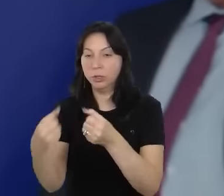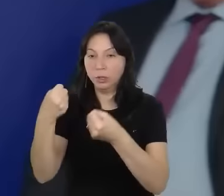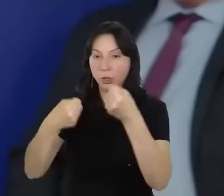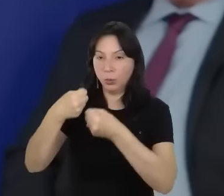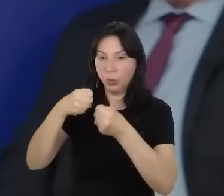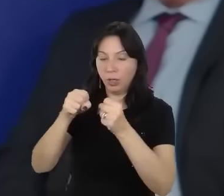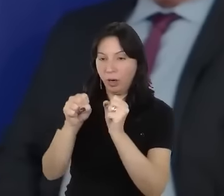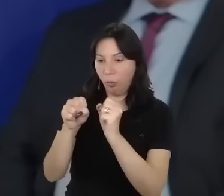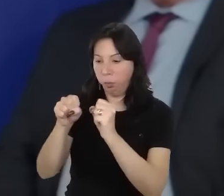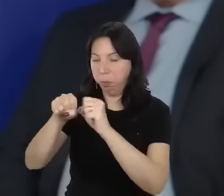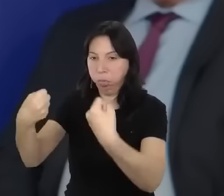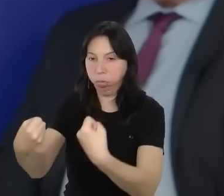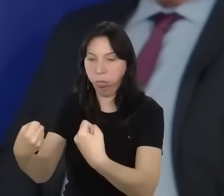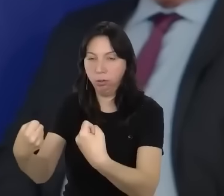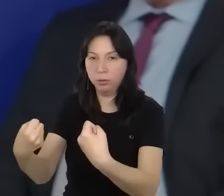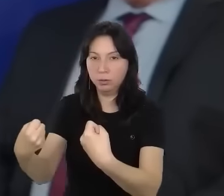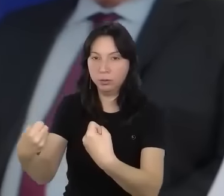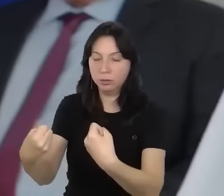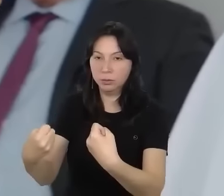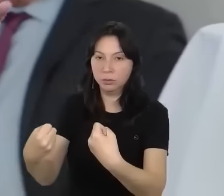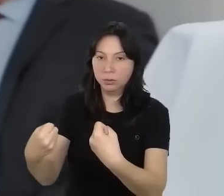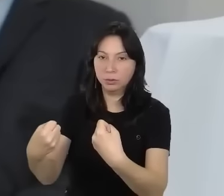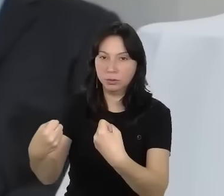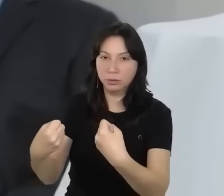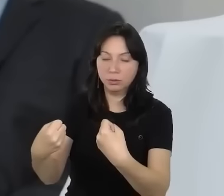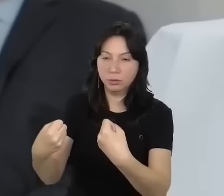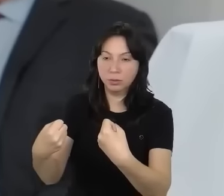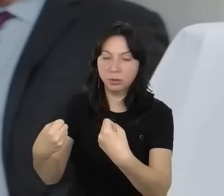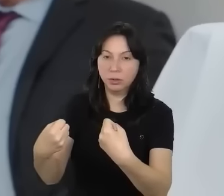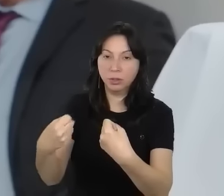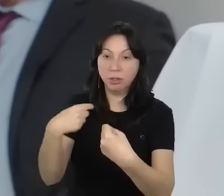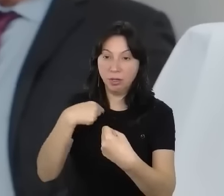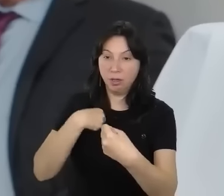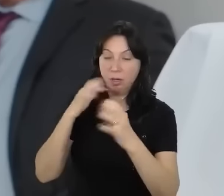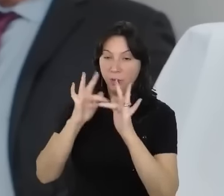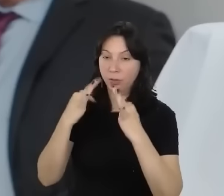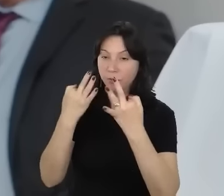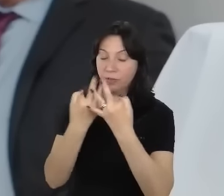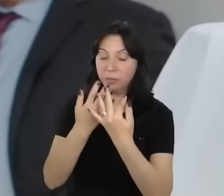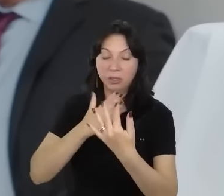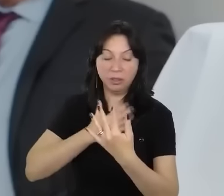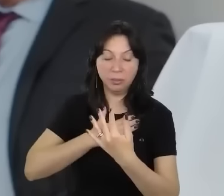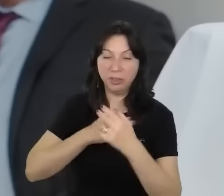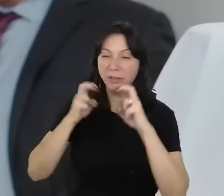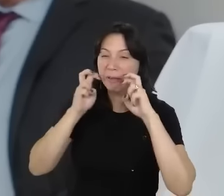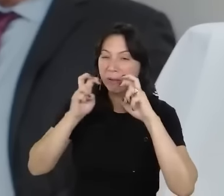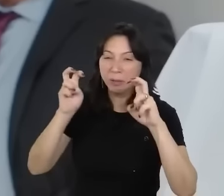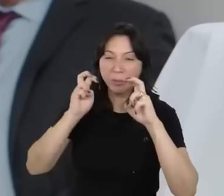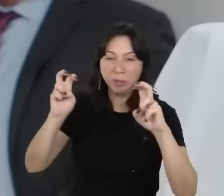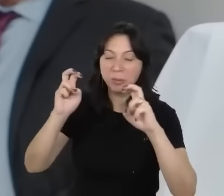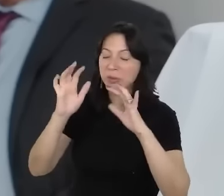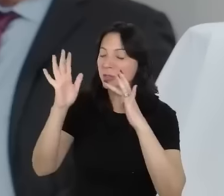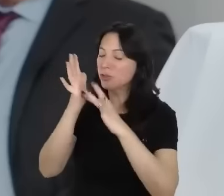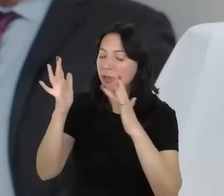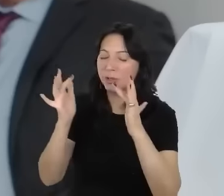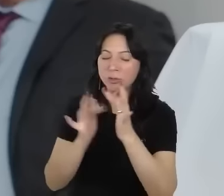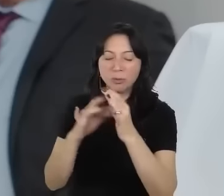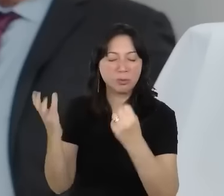l eu me lembro que a única palavra que todos nós dissemos no carro é Jesus socorro